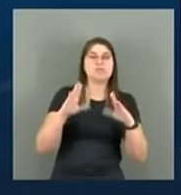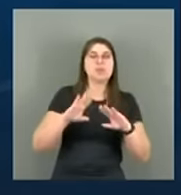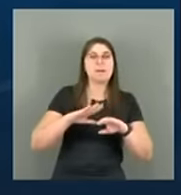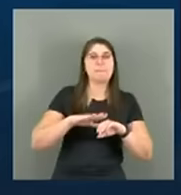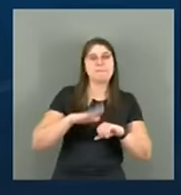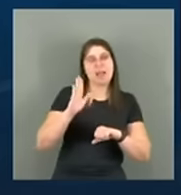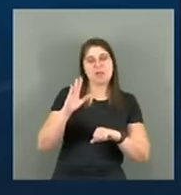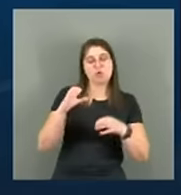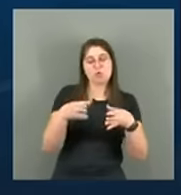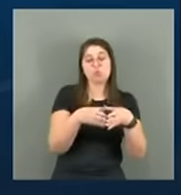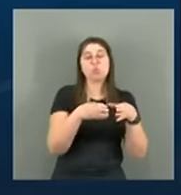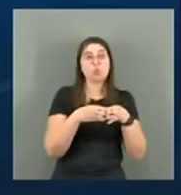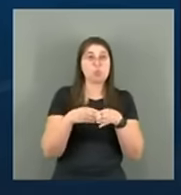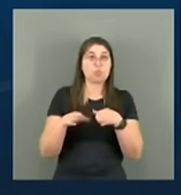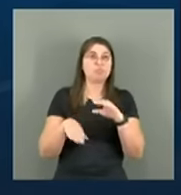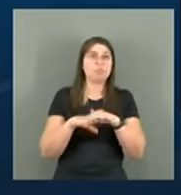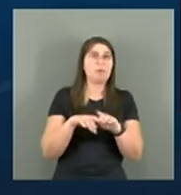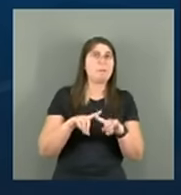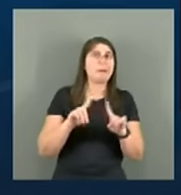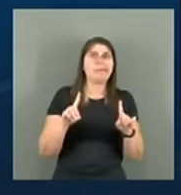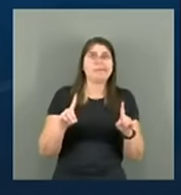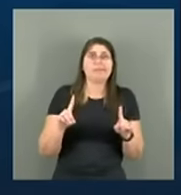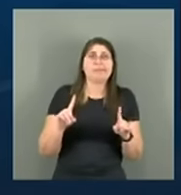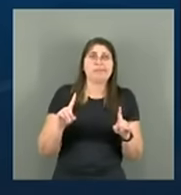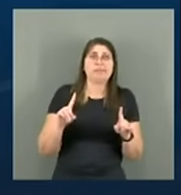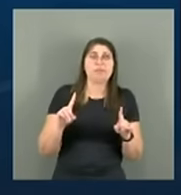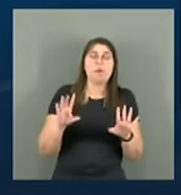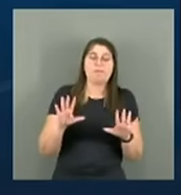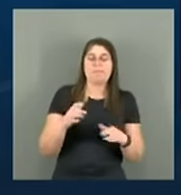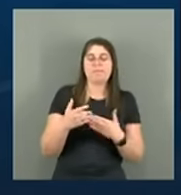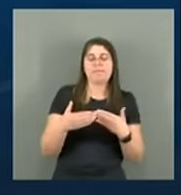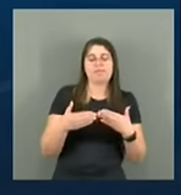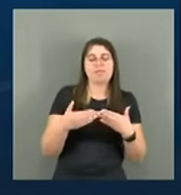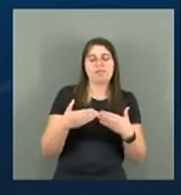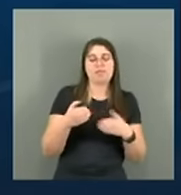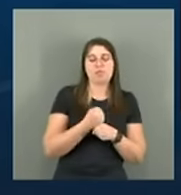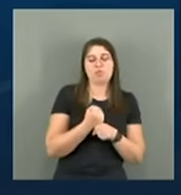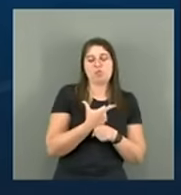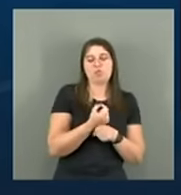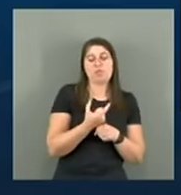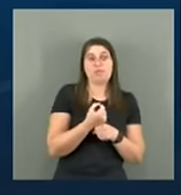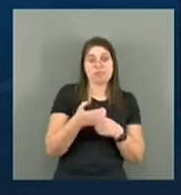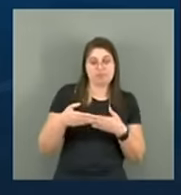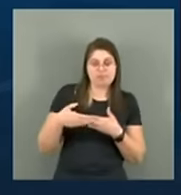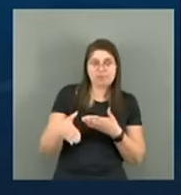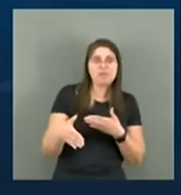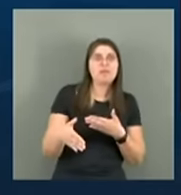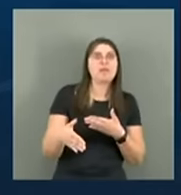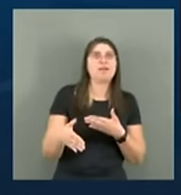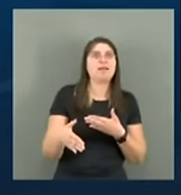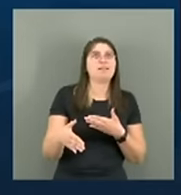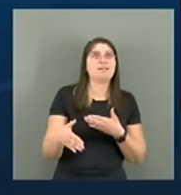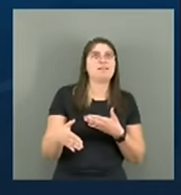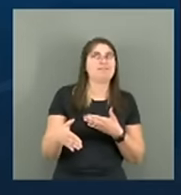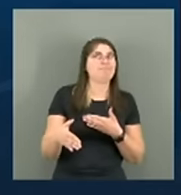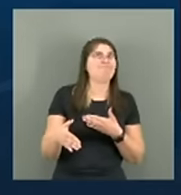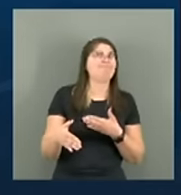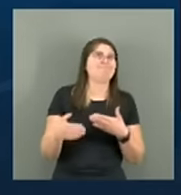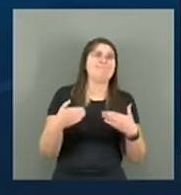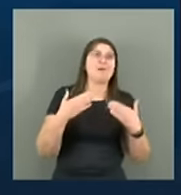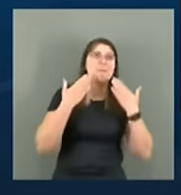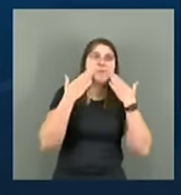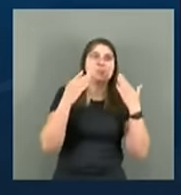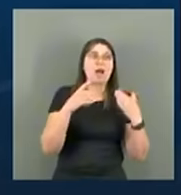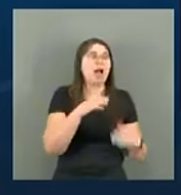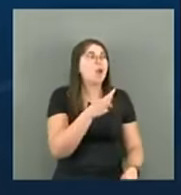né? Mas infelizmente, depois de 2020, eu acabei ficando exposto, né? Que aí eu passei nas mídias nacionais, aí todo